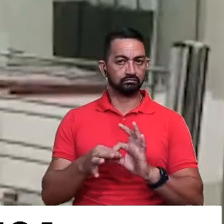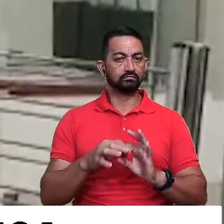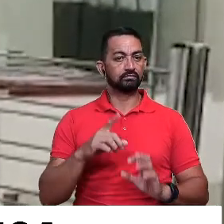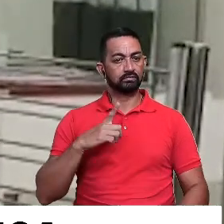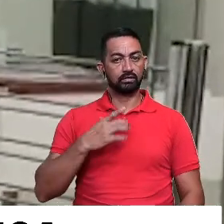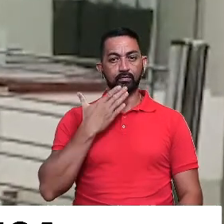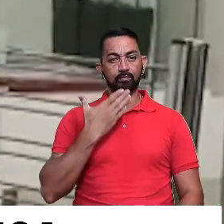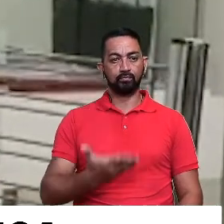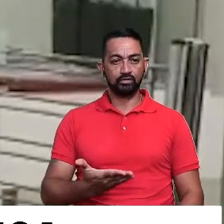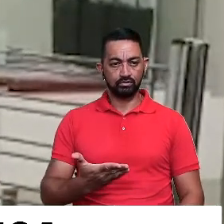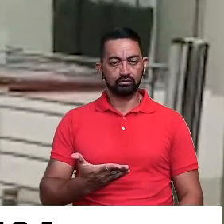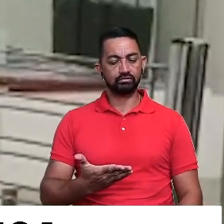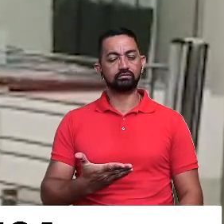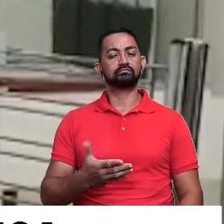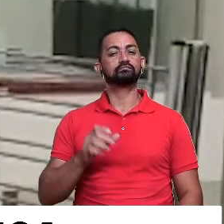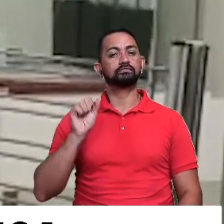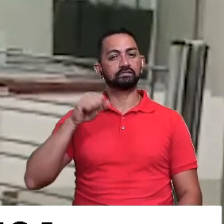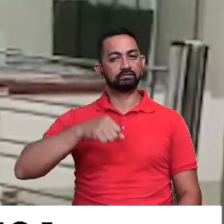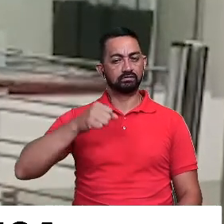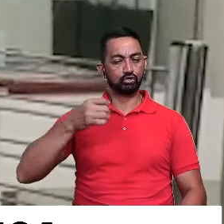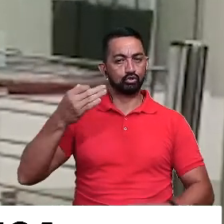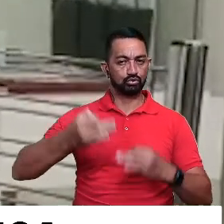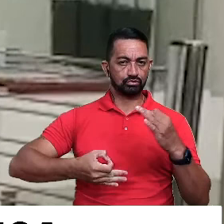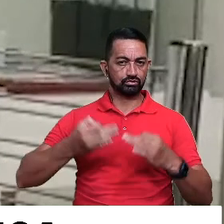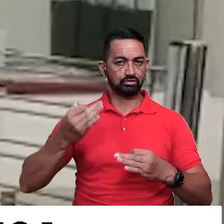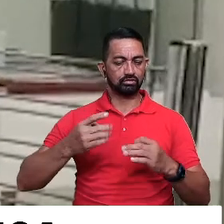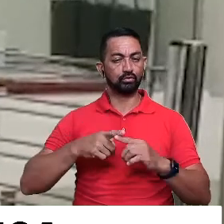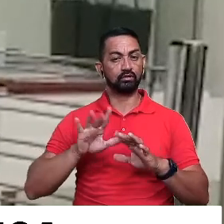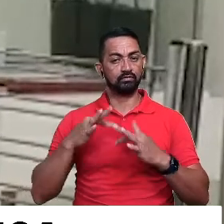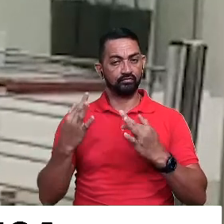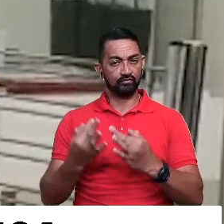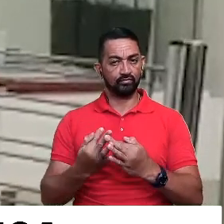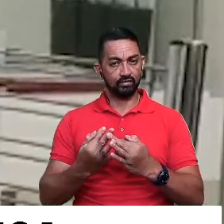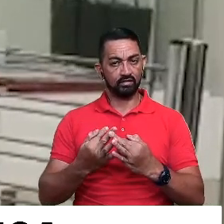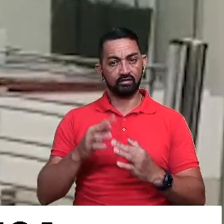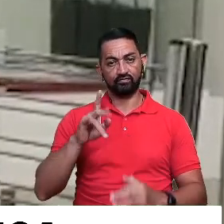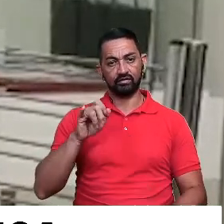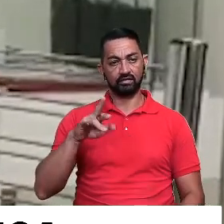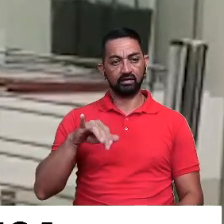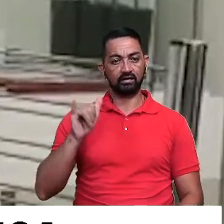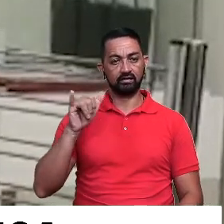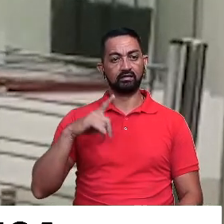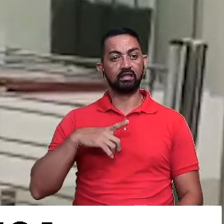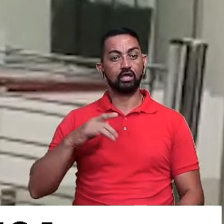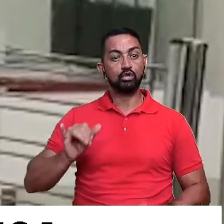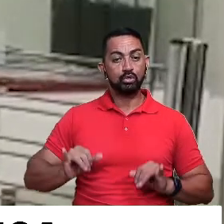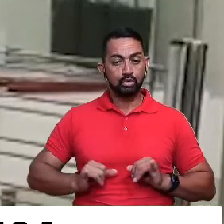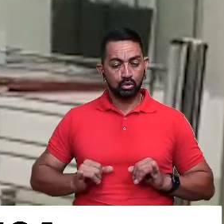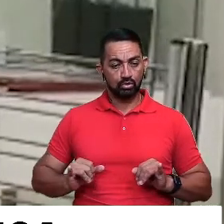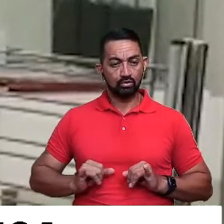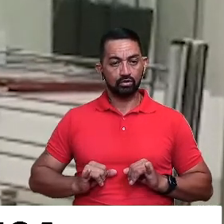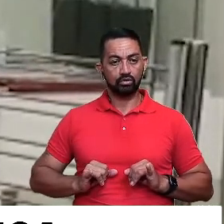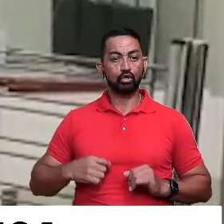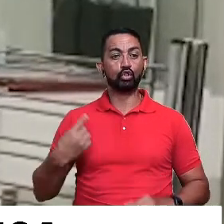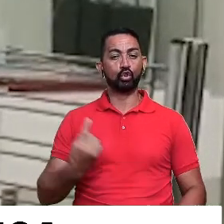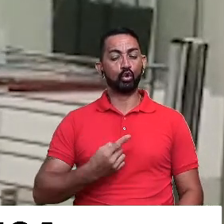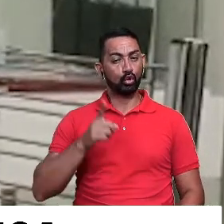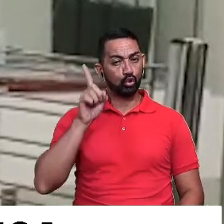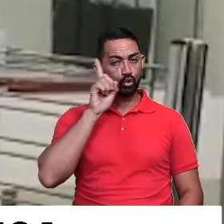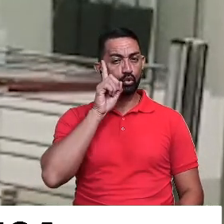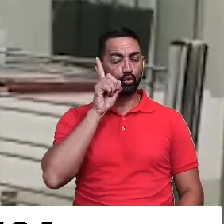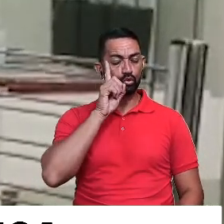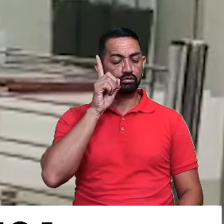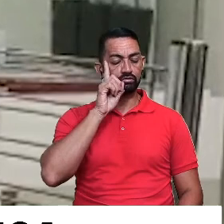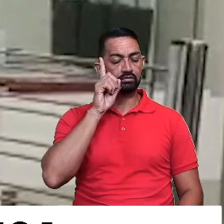Por isso nós estamos aqui pedindo, nós estamos clamando por justiça, porque nós da família Vanderlei Rodrigues estamos sofrendo. Nós, cada dia